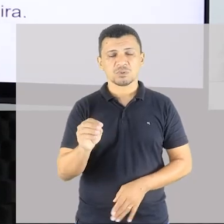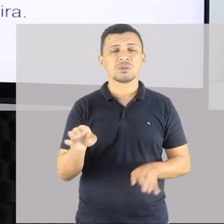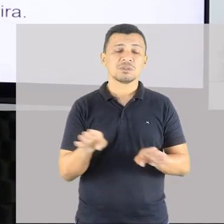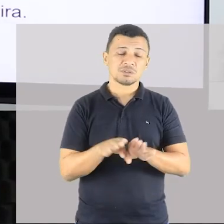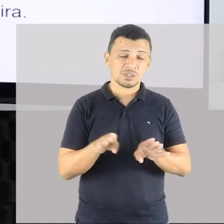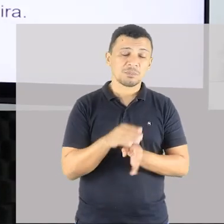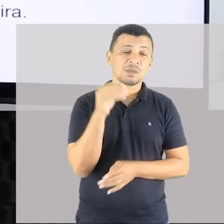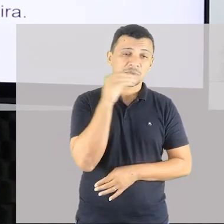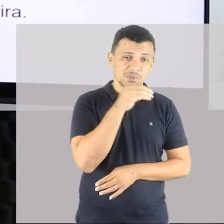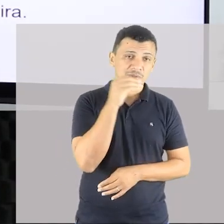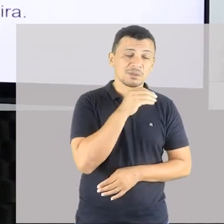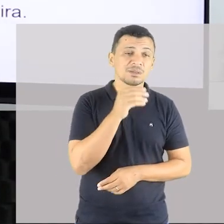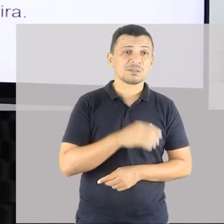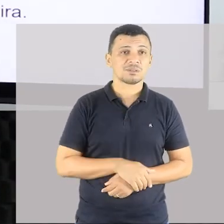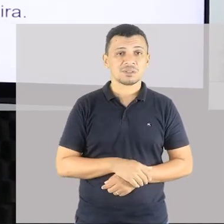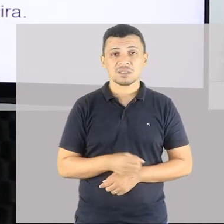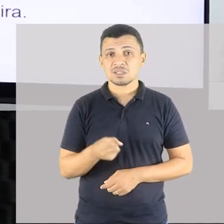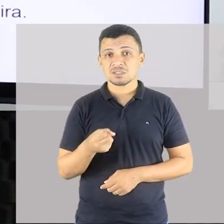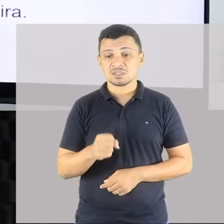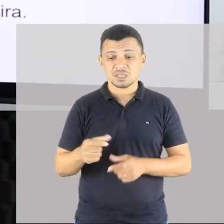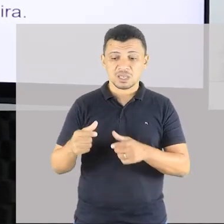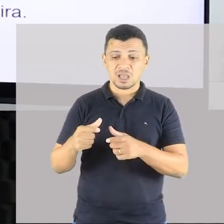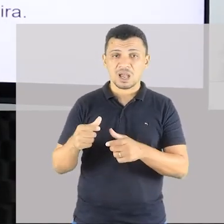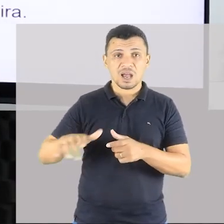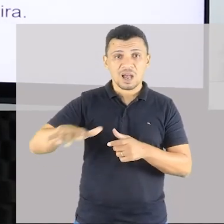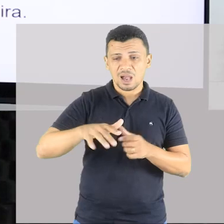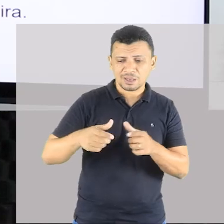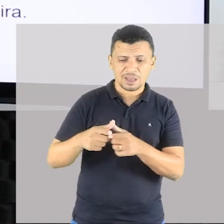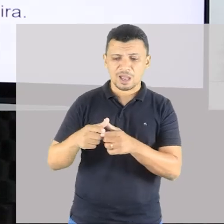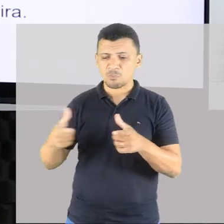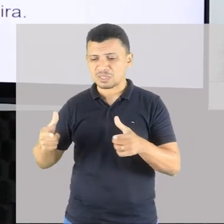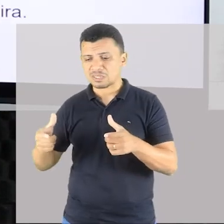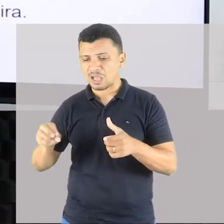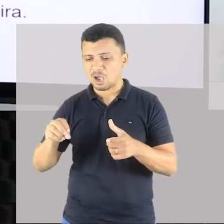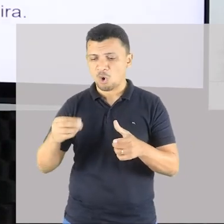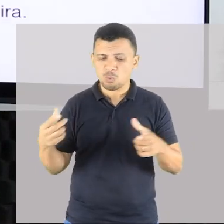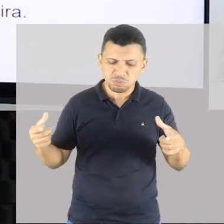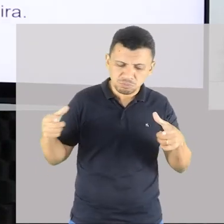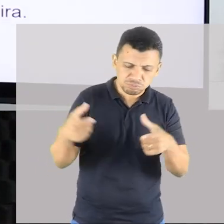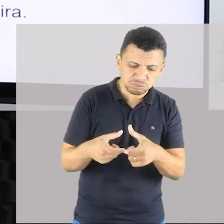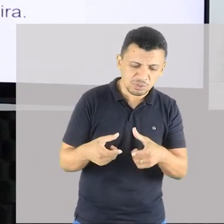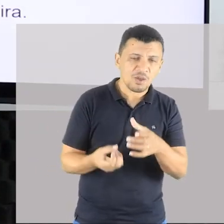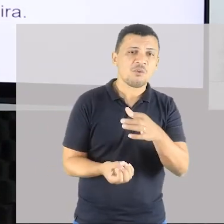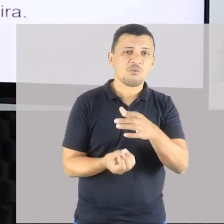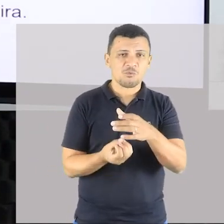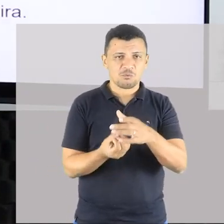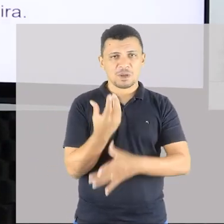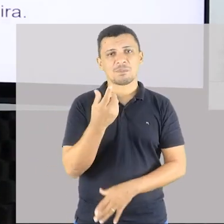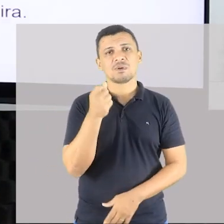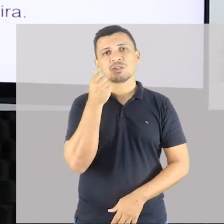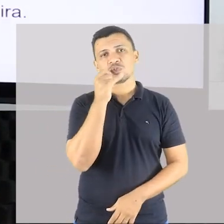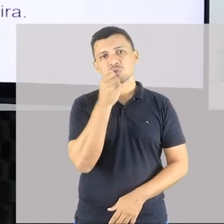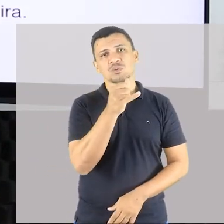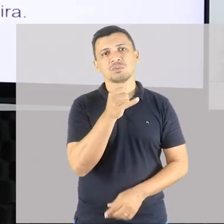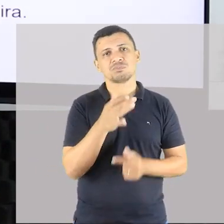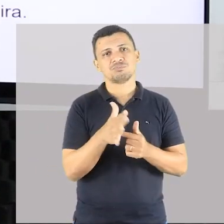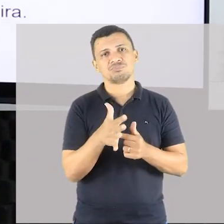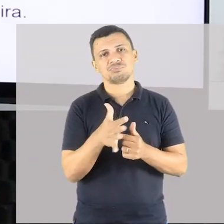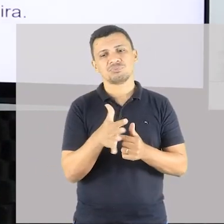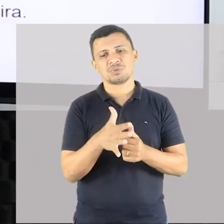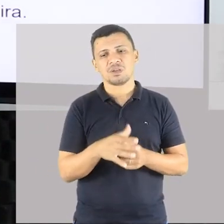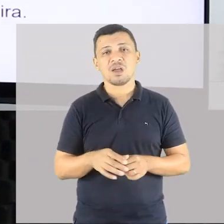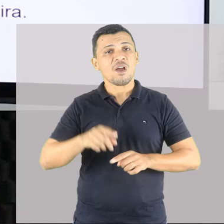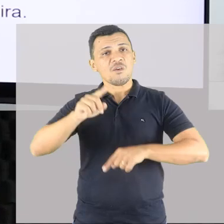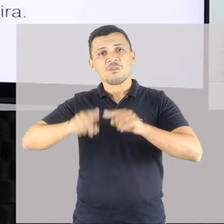aparecer a tensão. Se eu aumentar a área e diminuir a área, vai aparecer a força eletromotriz. Se eu variar o ângulo, se